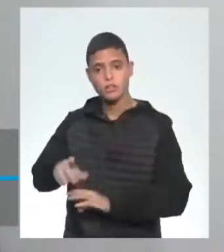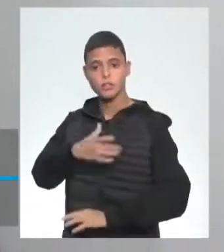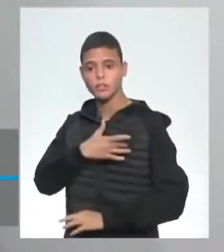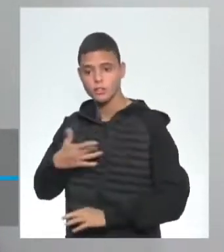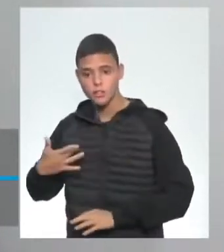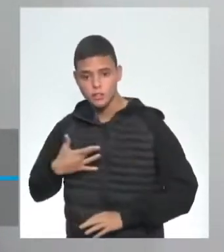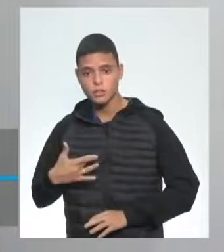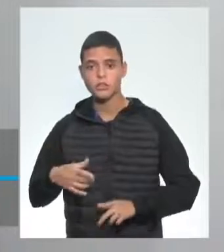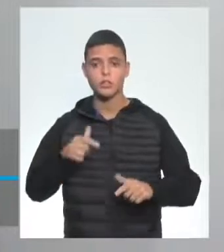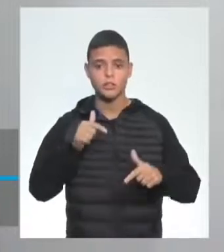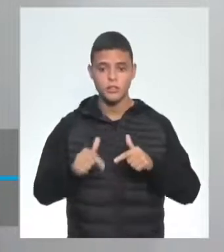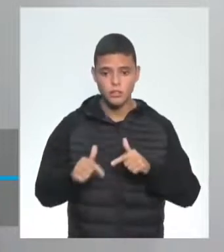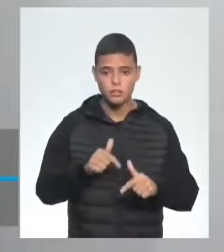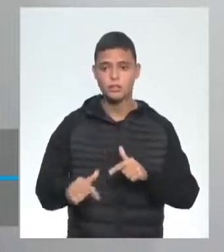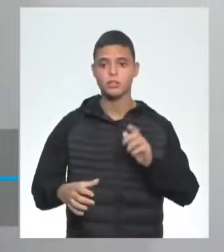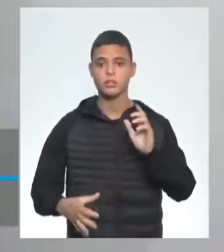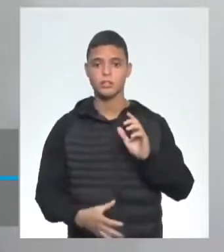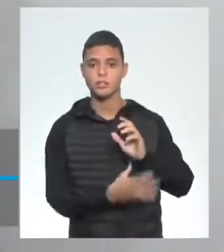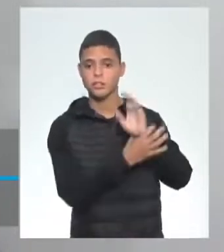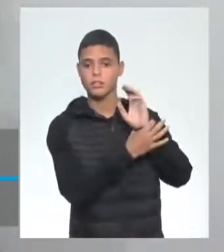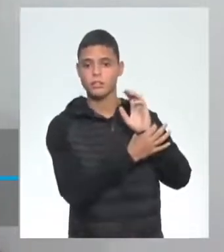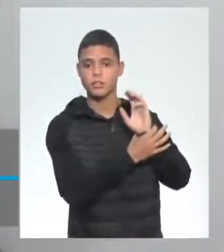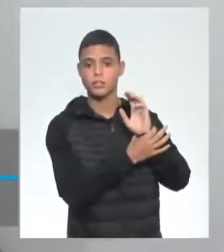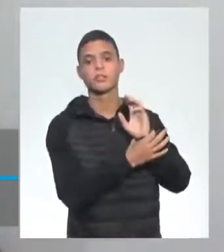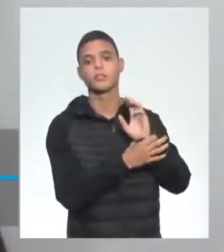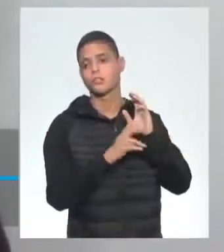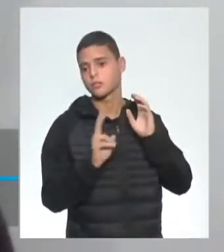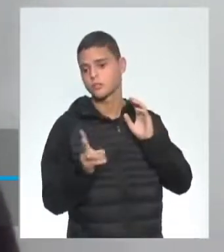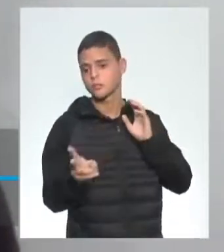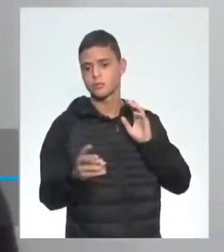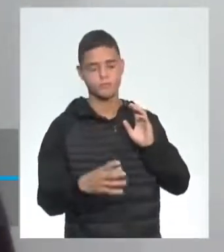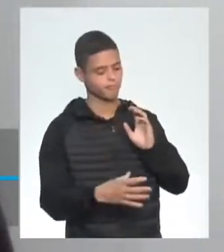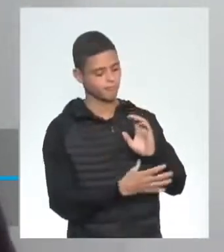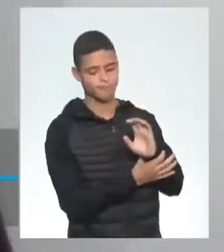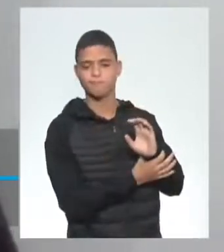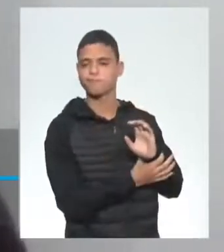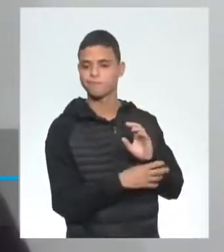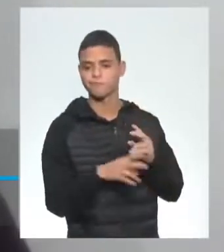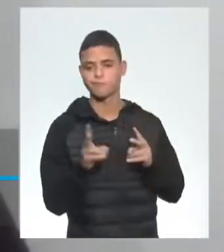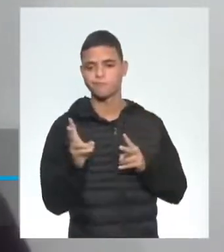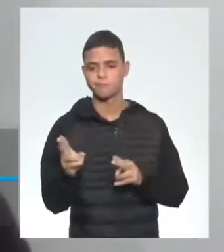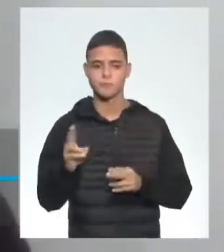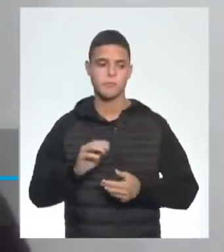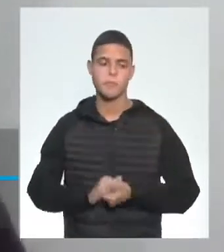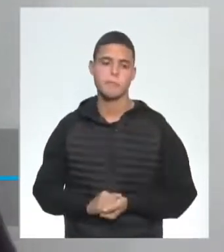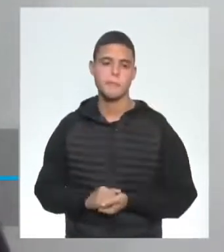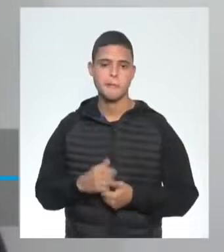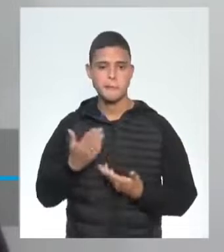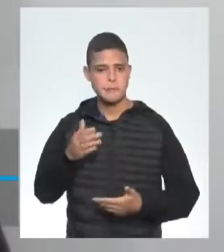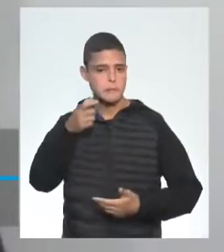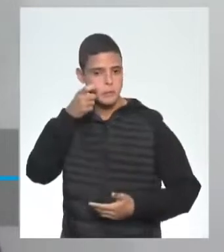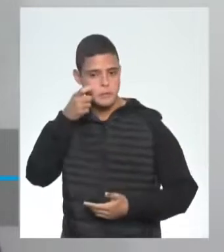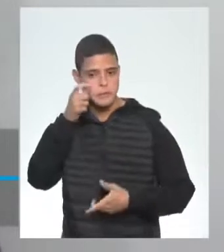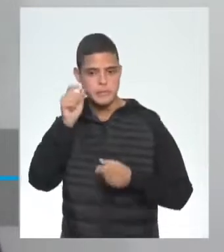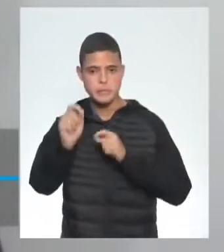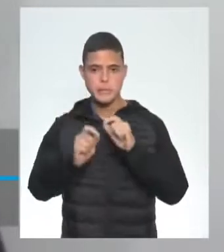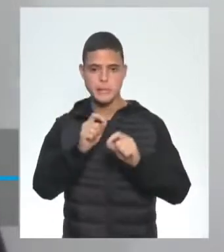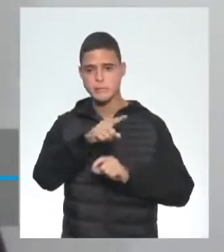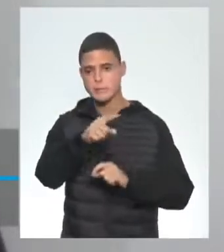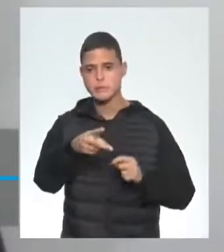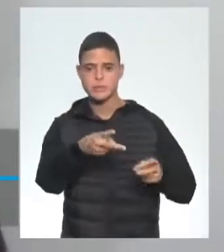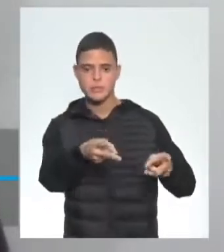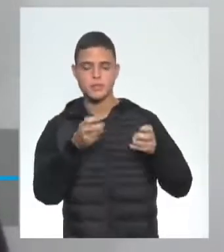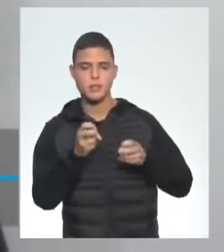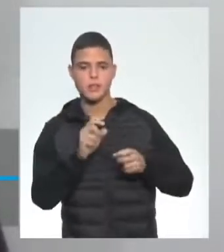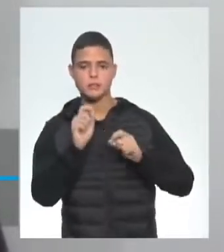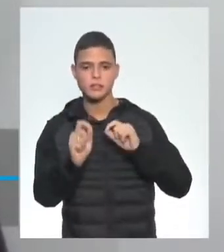saúde, trabalho, segurança. A palavra segurança é interessante, né? As pessoas notarem que querem se